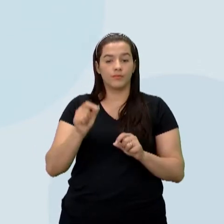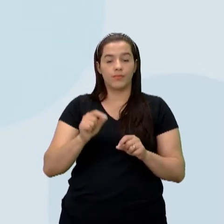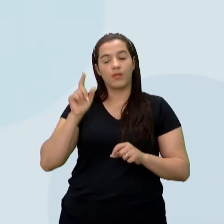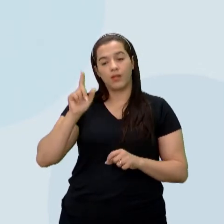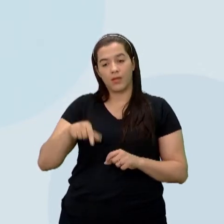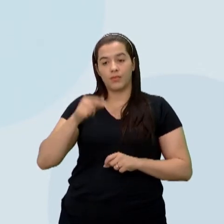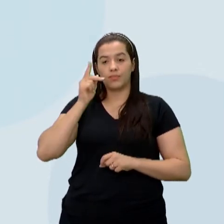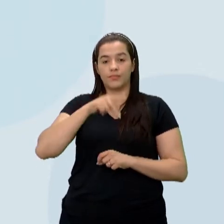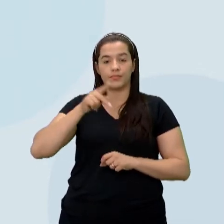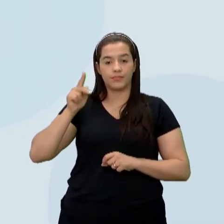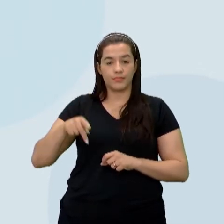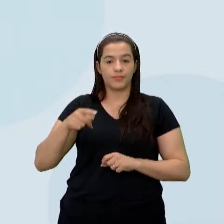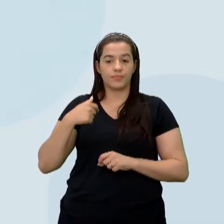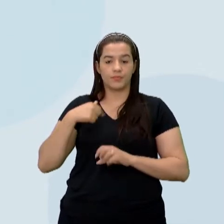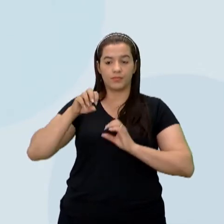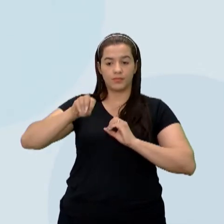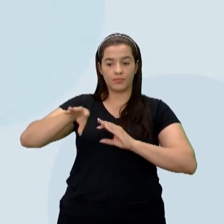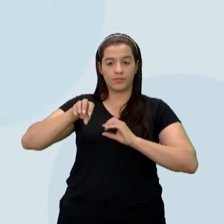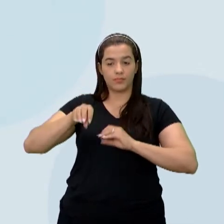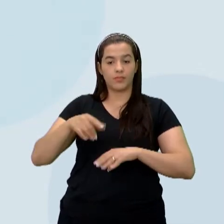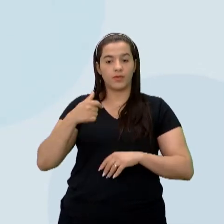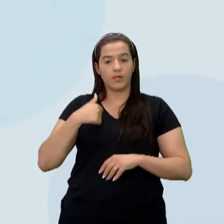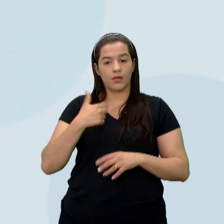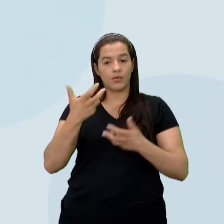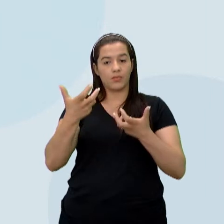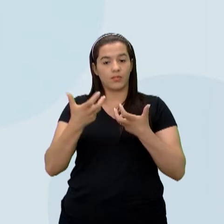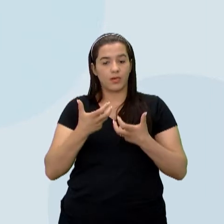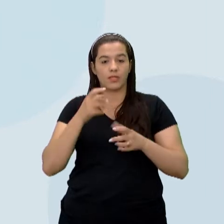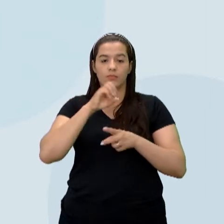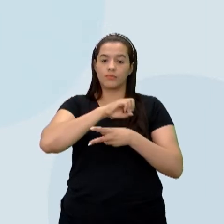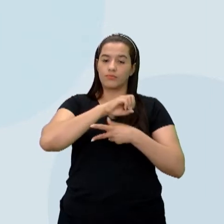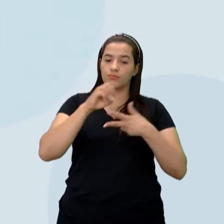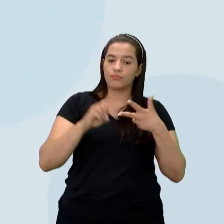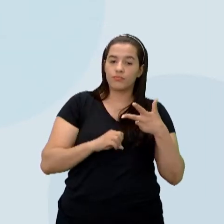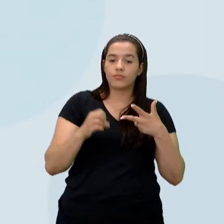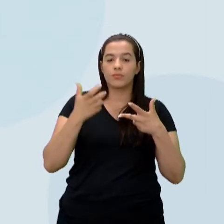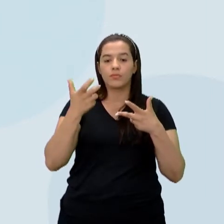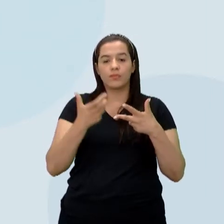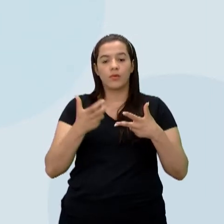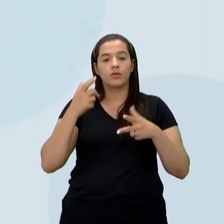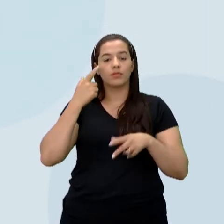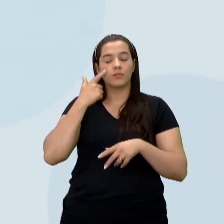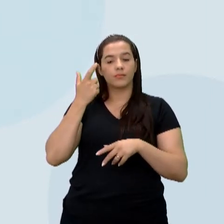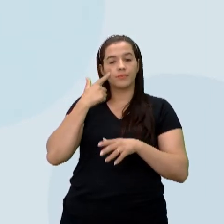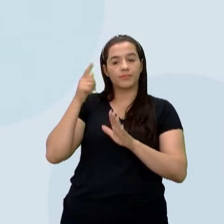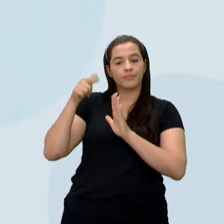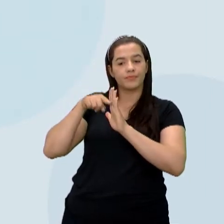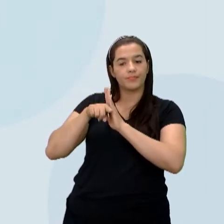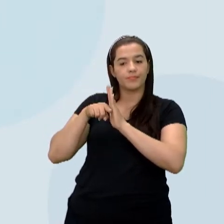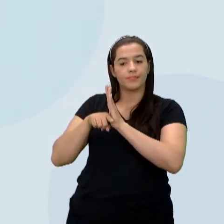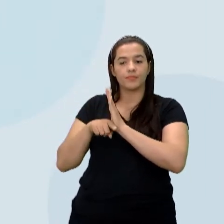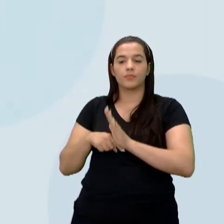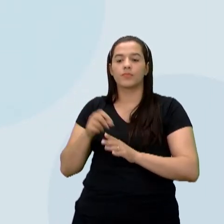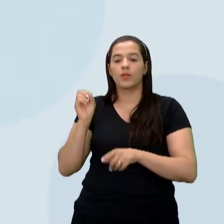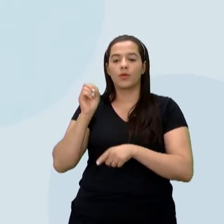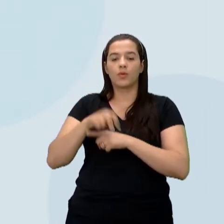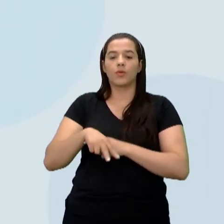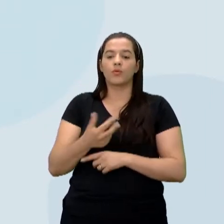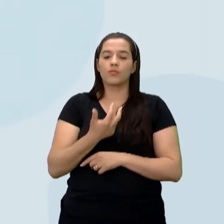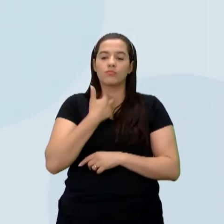Esse texto. Então, como educador, espero que o novo Enem possa mensurar a capacidade dos candidatos a uma vaga